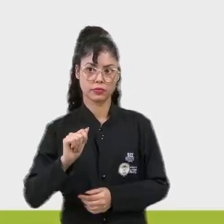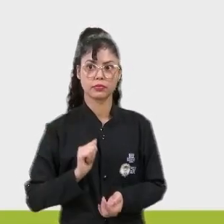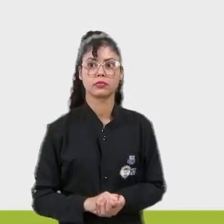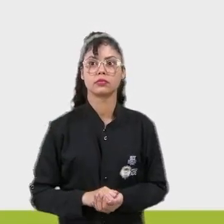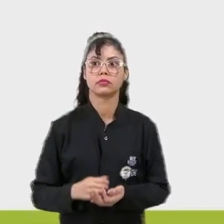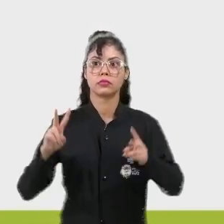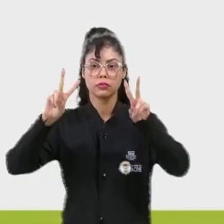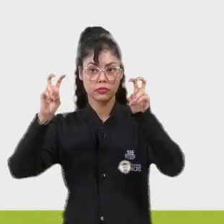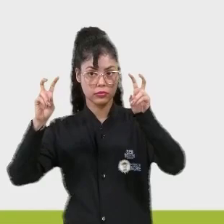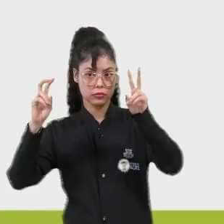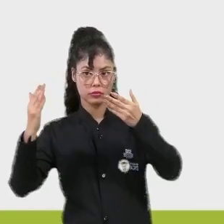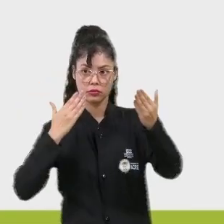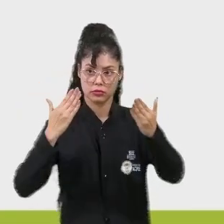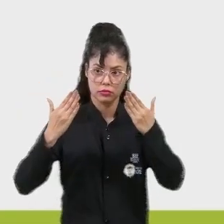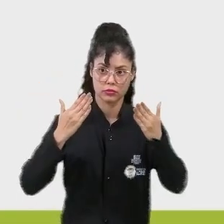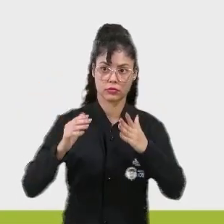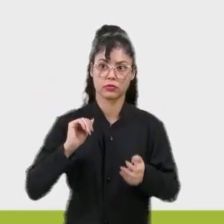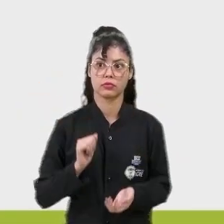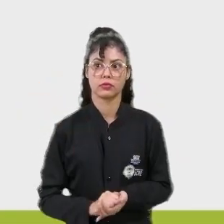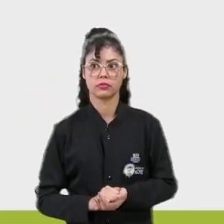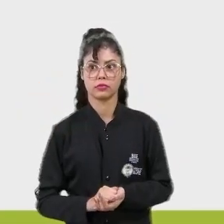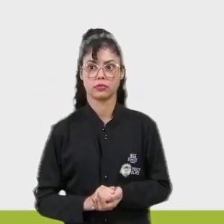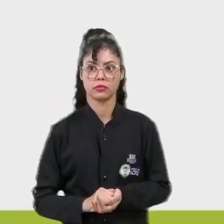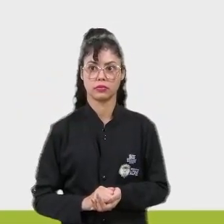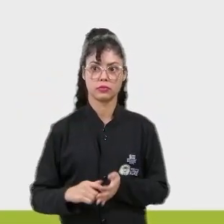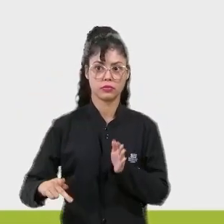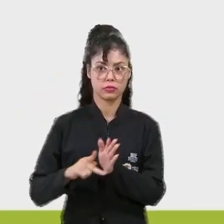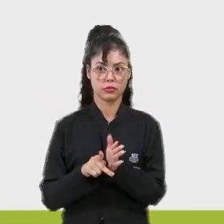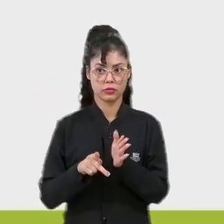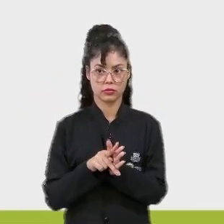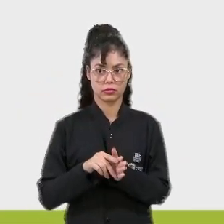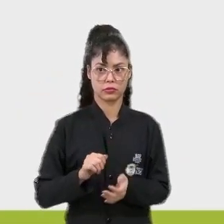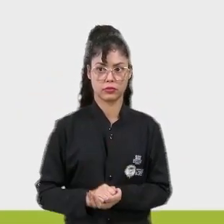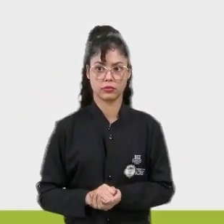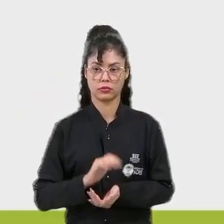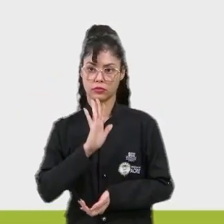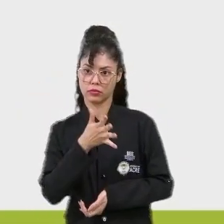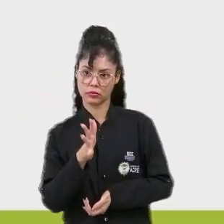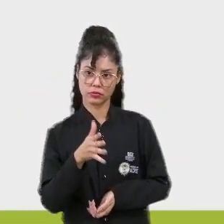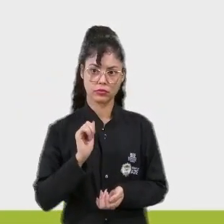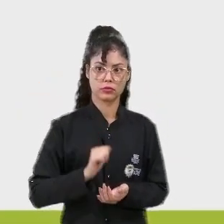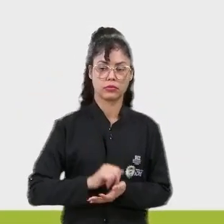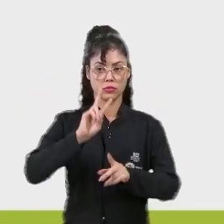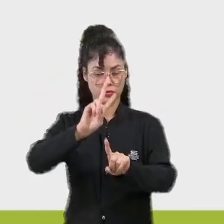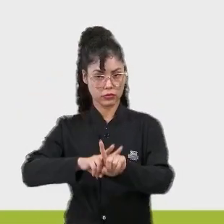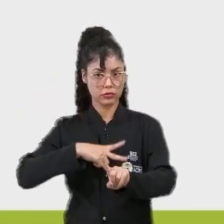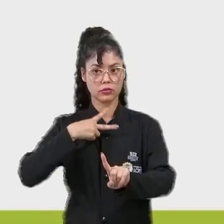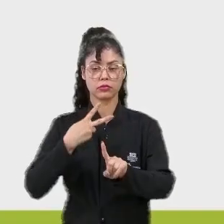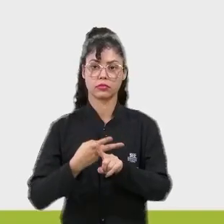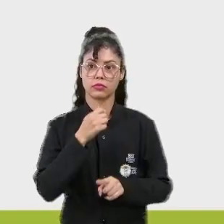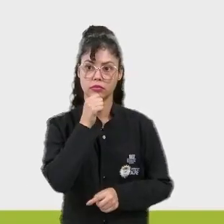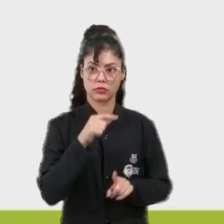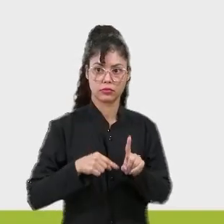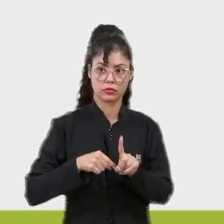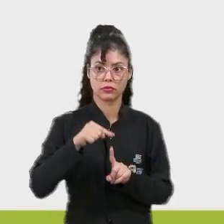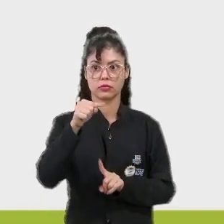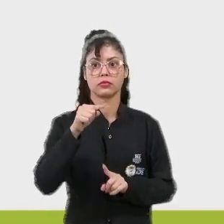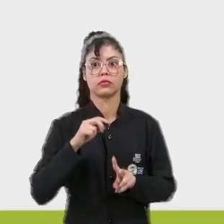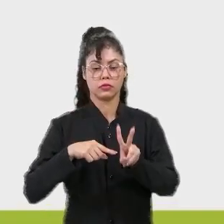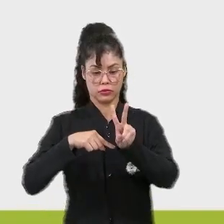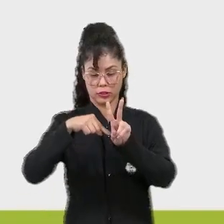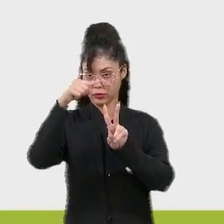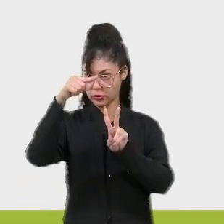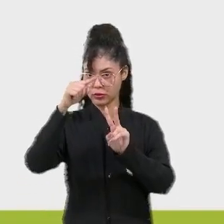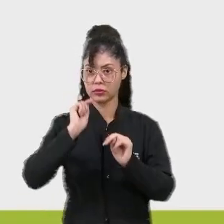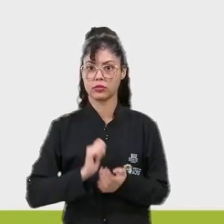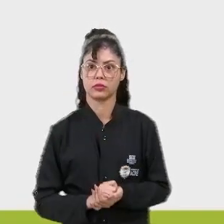termos comparativos, Alter do Chão tem quase o dobro do volume de água